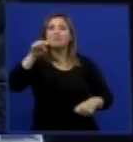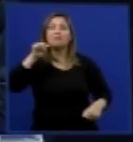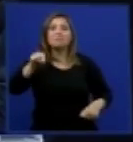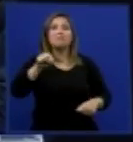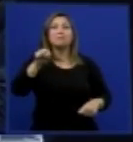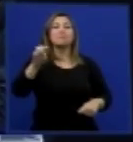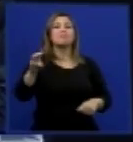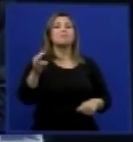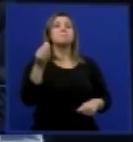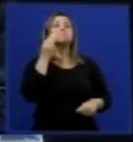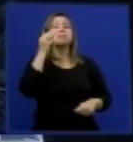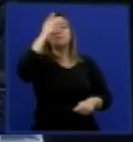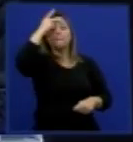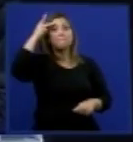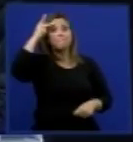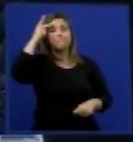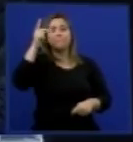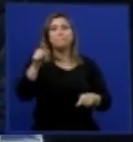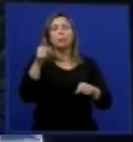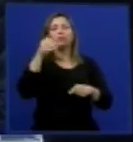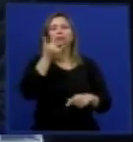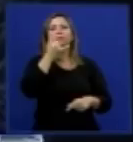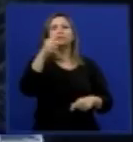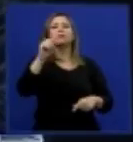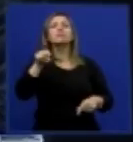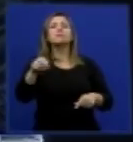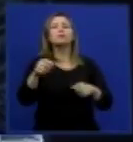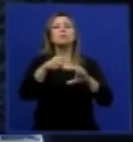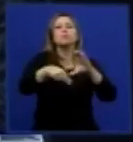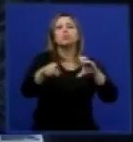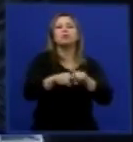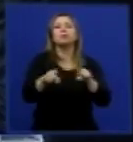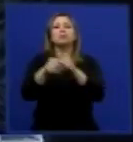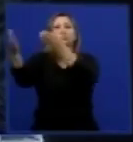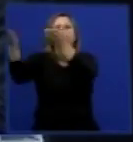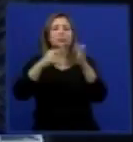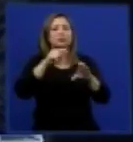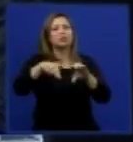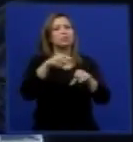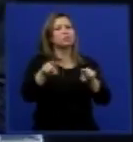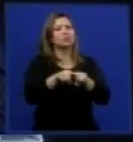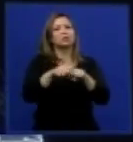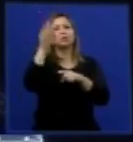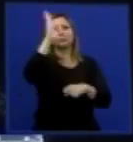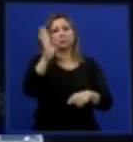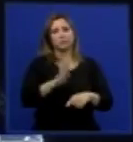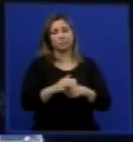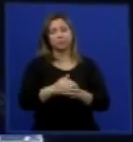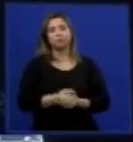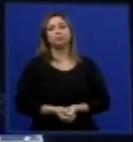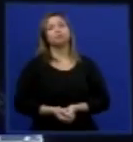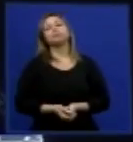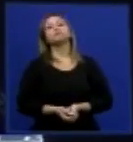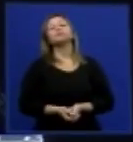os seja o dobro da totalidade dos pneus usados e importados em toda a história do